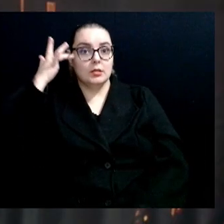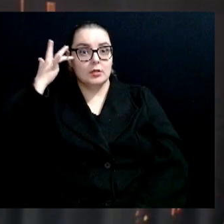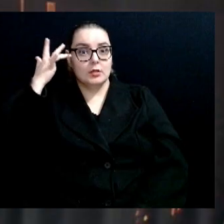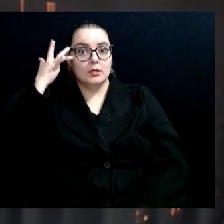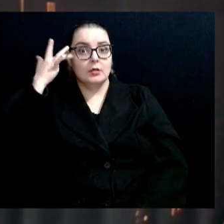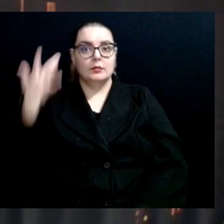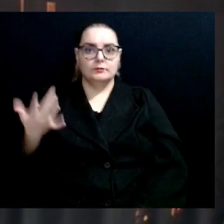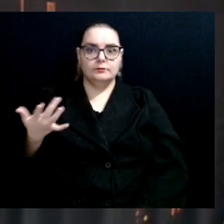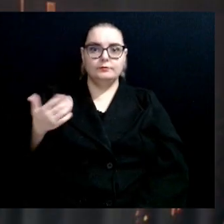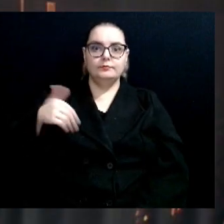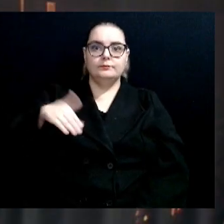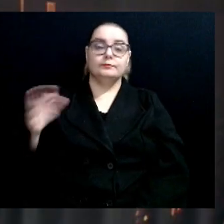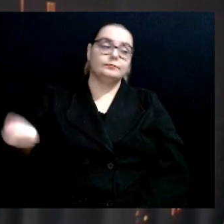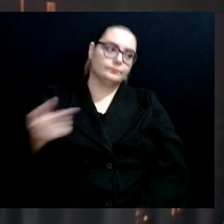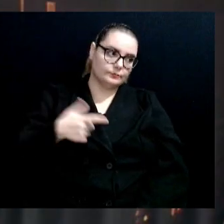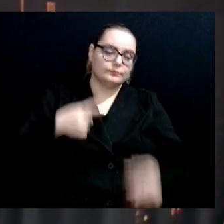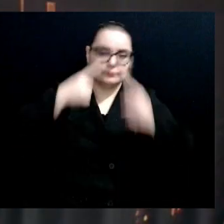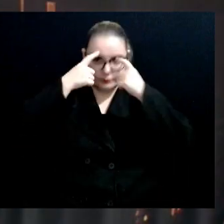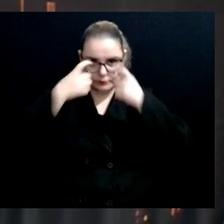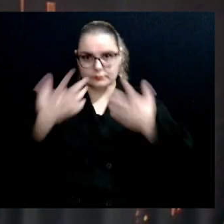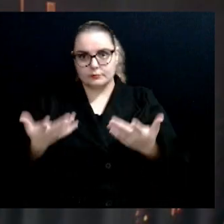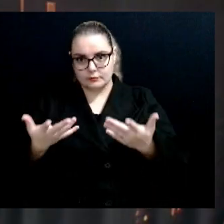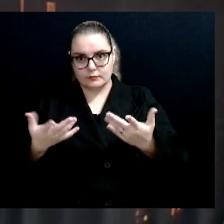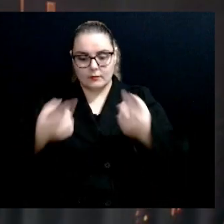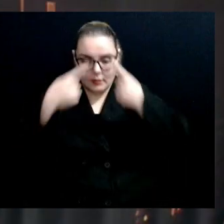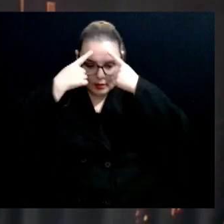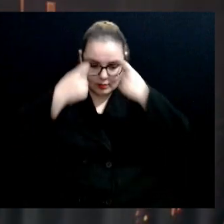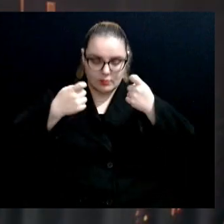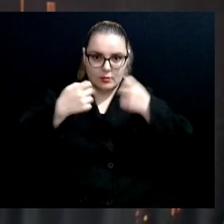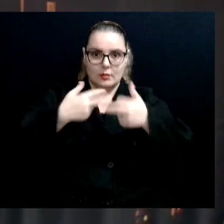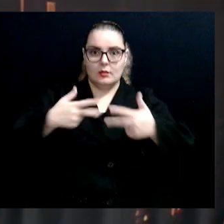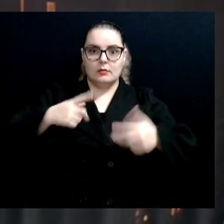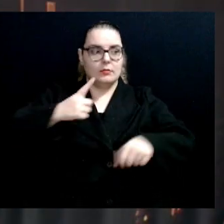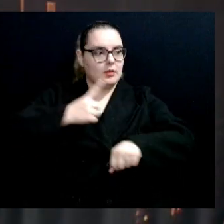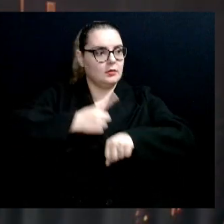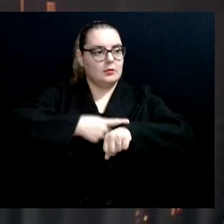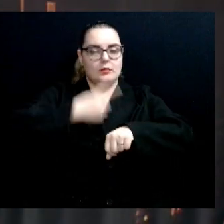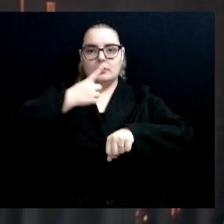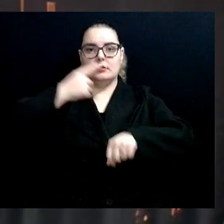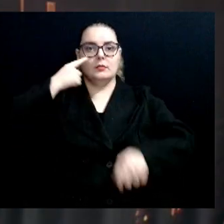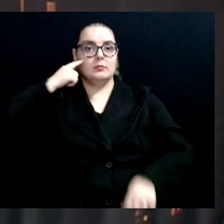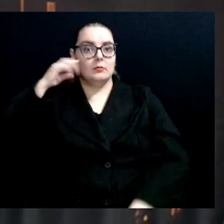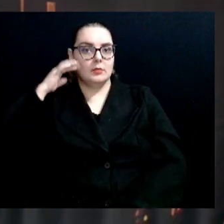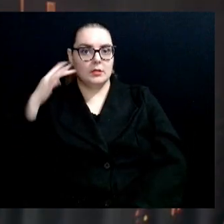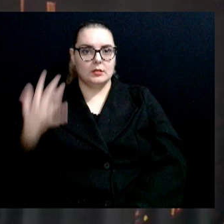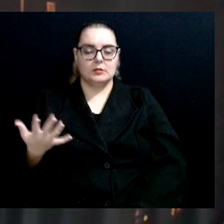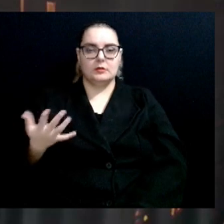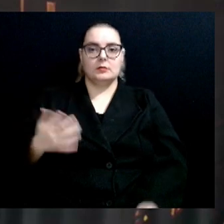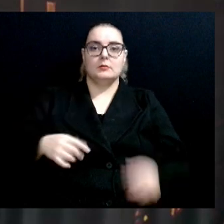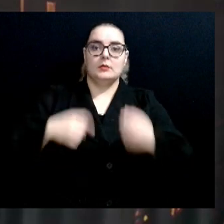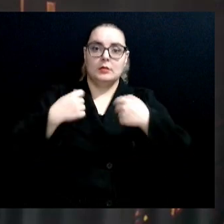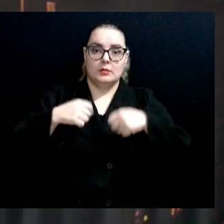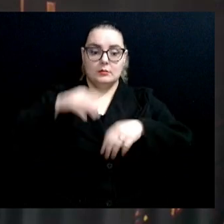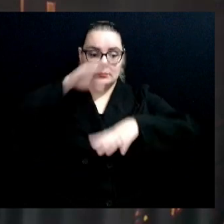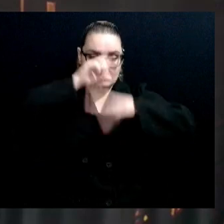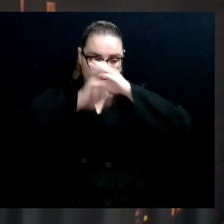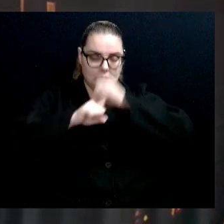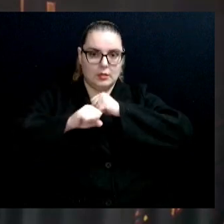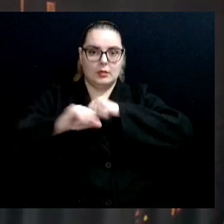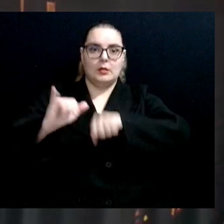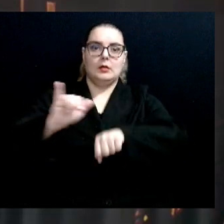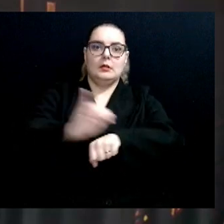além da violência. Né? A violência é a coisa mais imediata que a gente pensa, mas a gente precisa aprender a ter